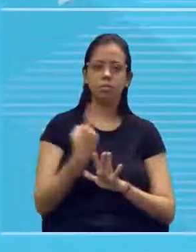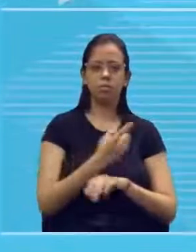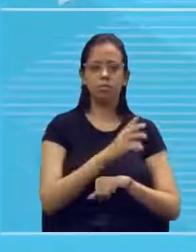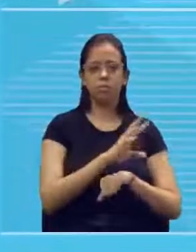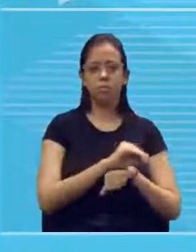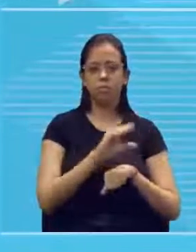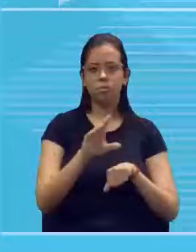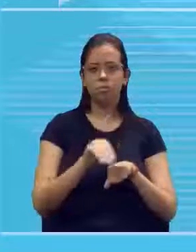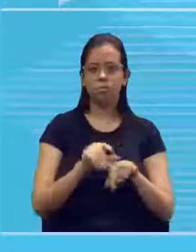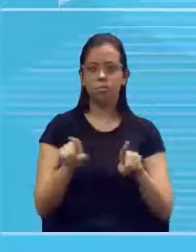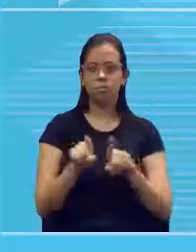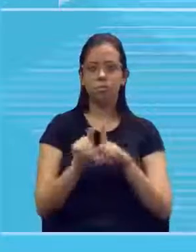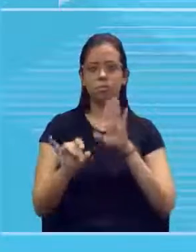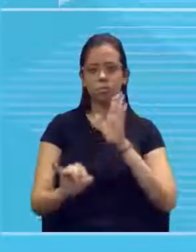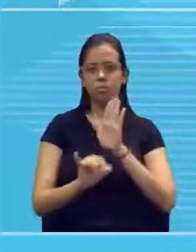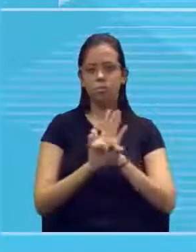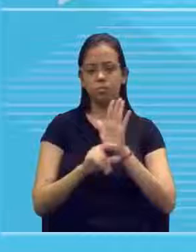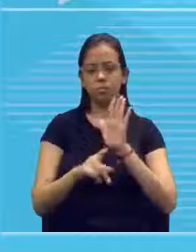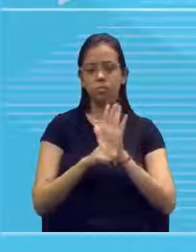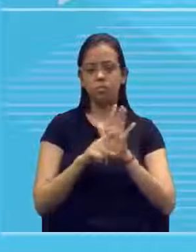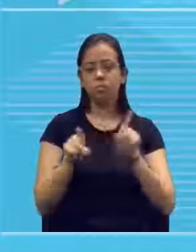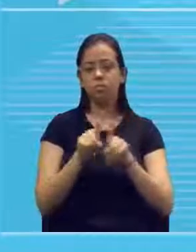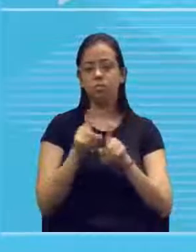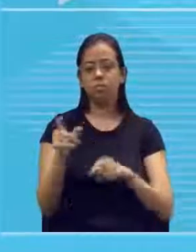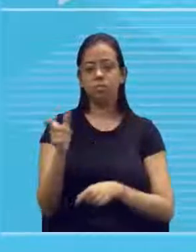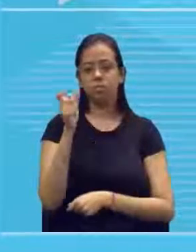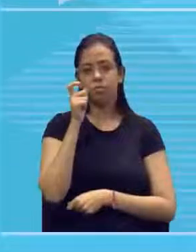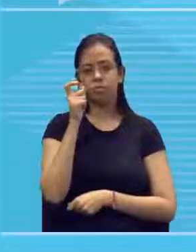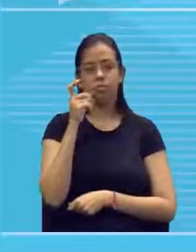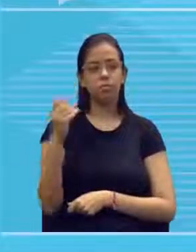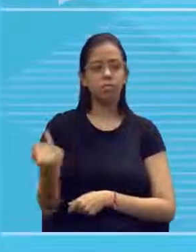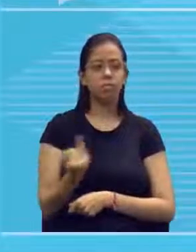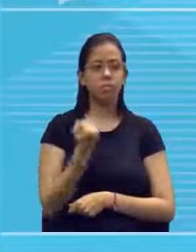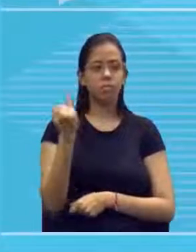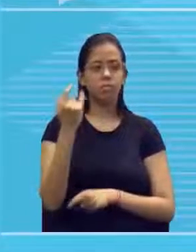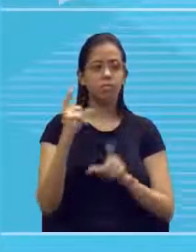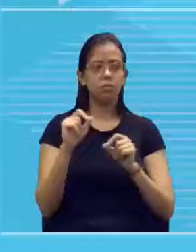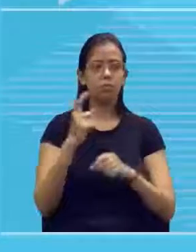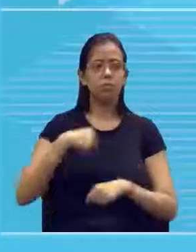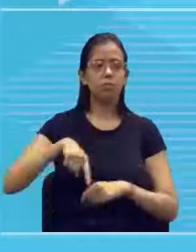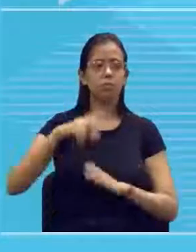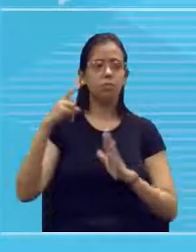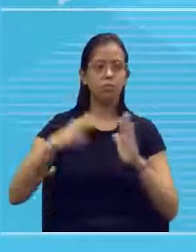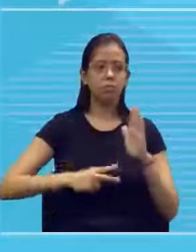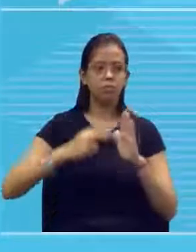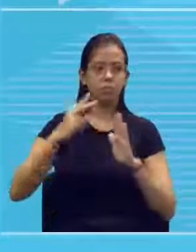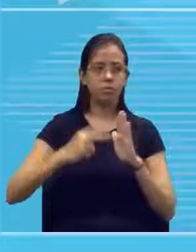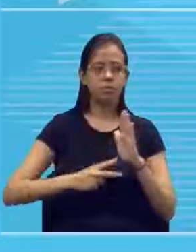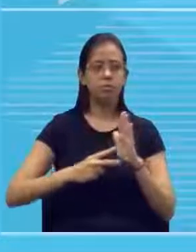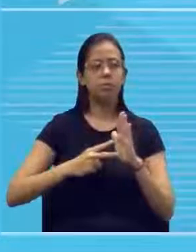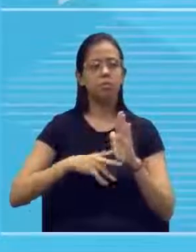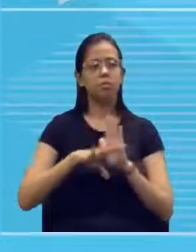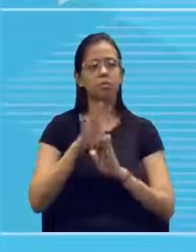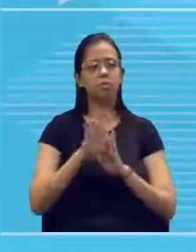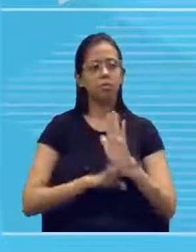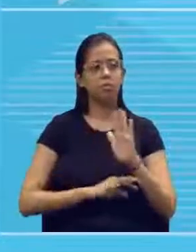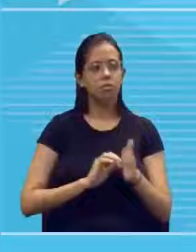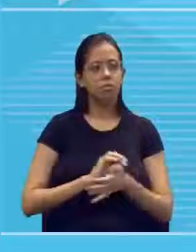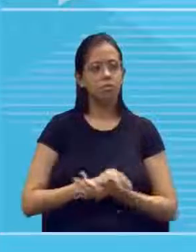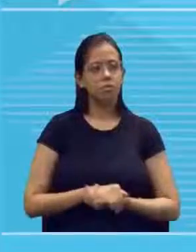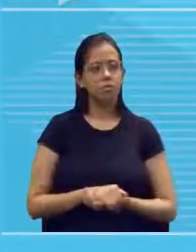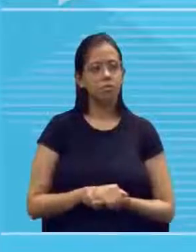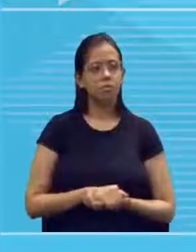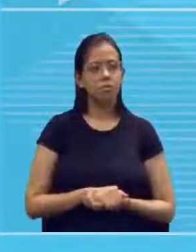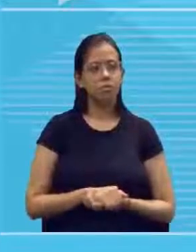da nossa identidade e é muito importante que vocês façam a leitura desse texto né